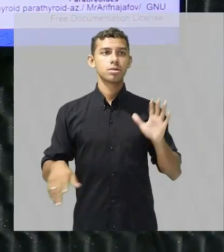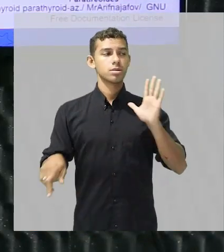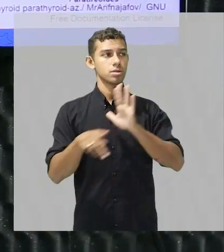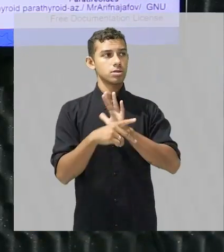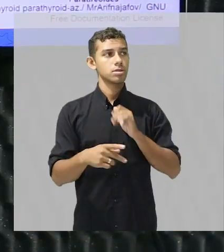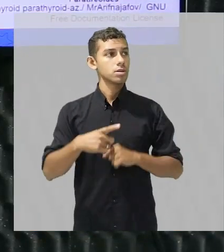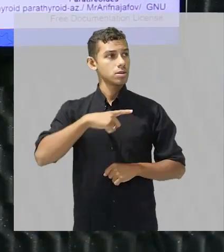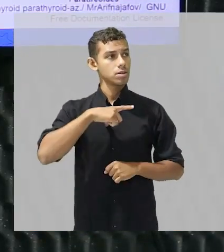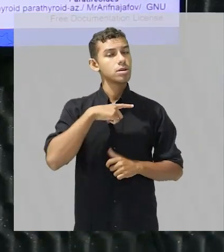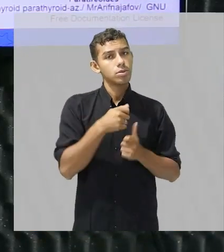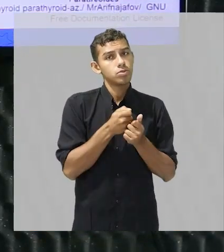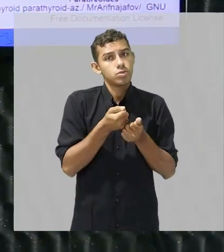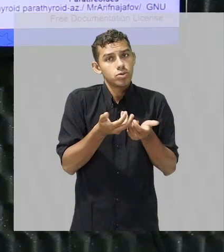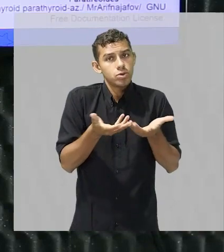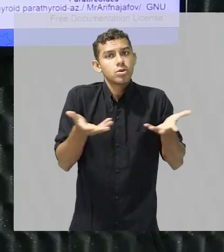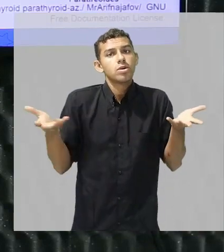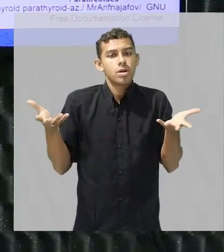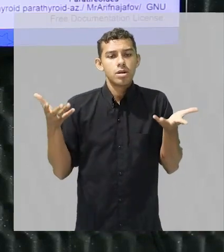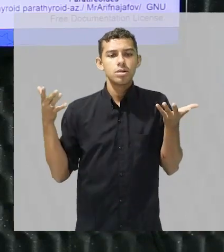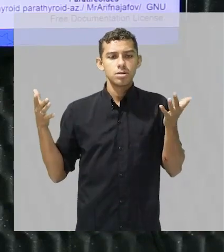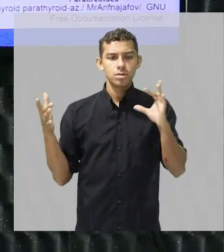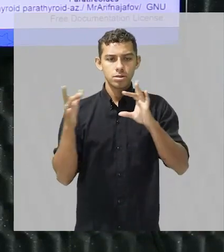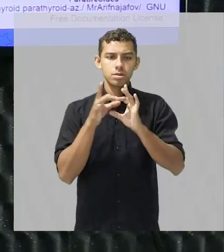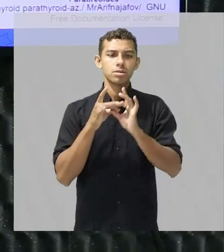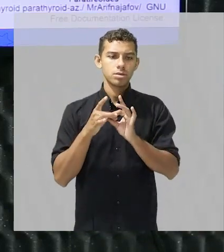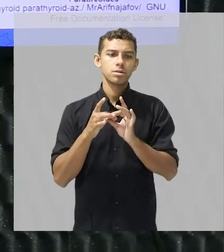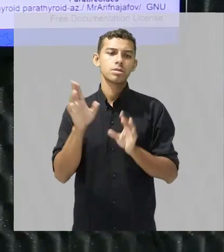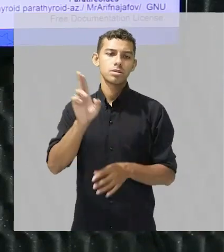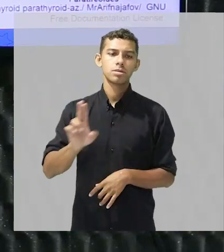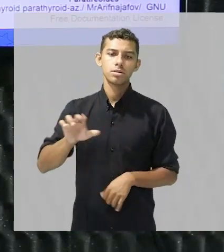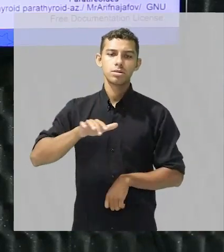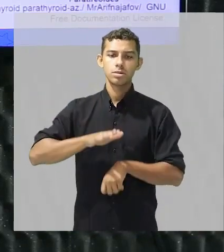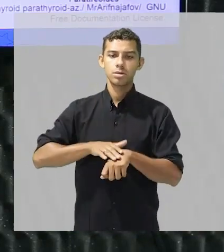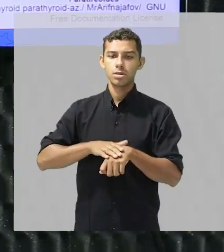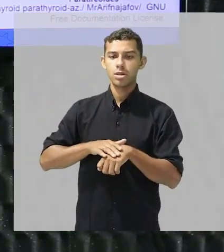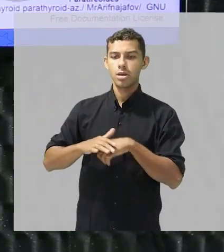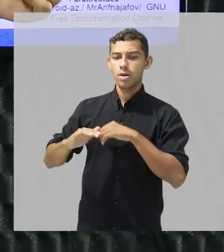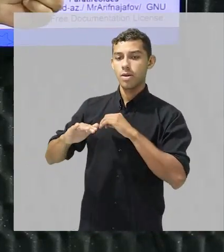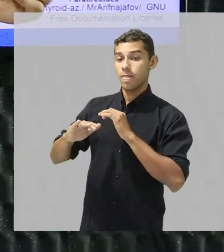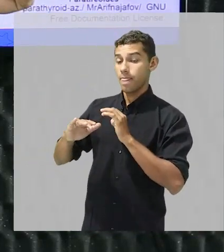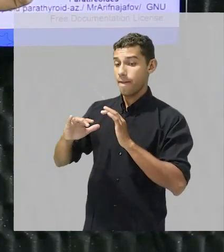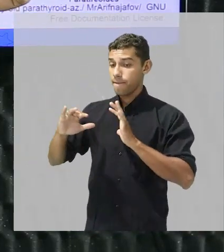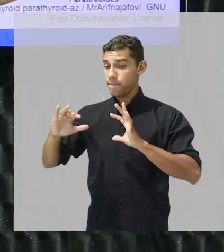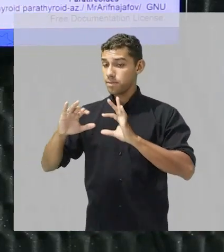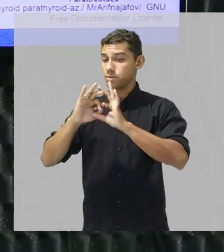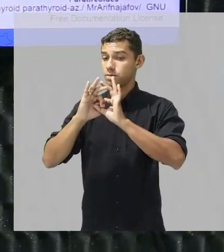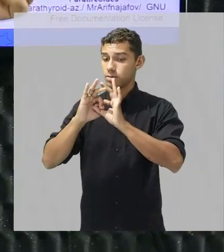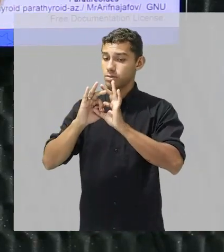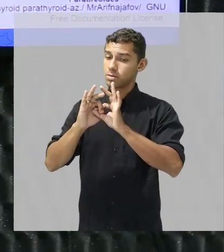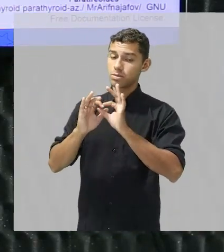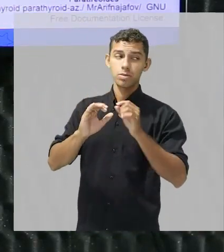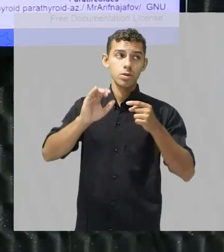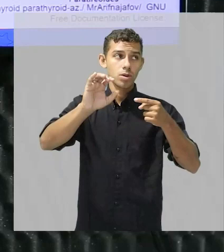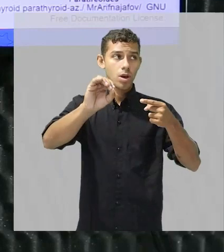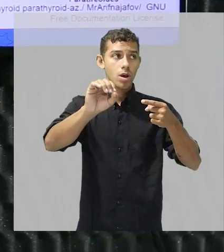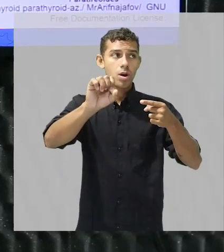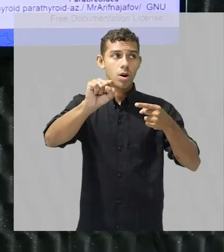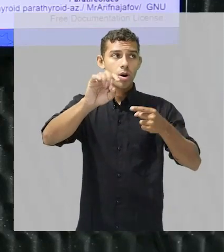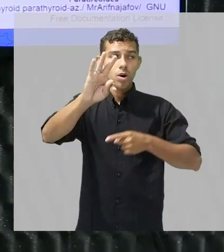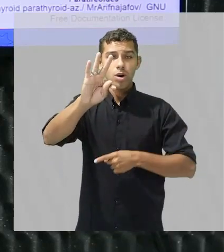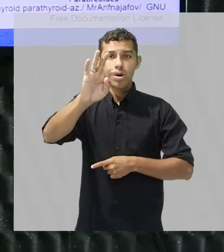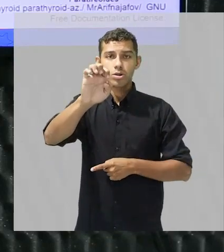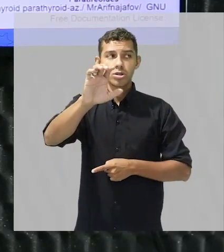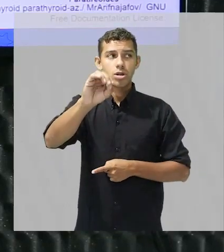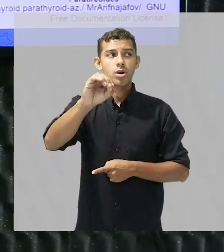o cálcio aumente a sua concentração no sangue, ela manda uma mensagem para os osteoclastos, que estão